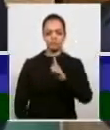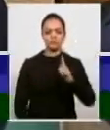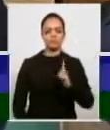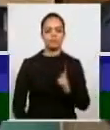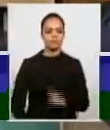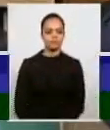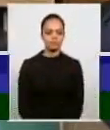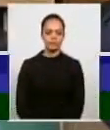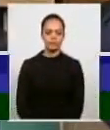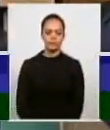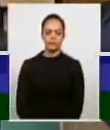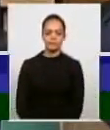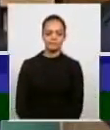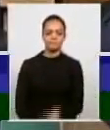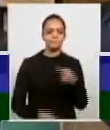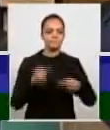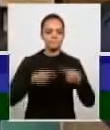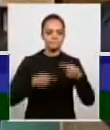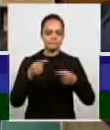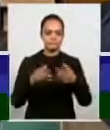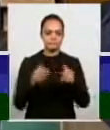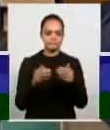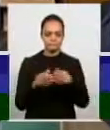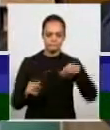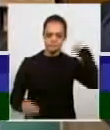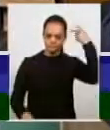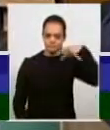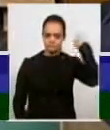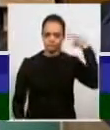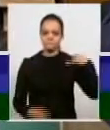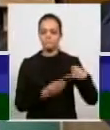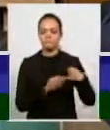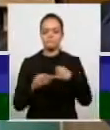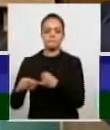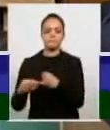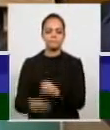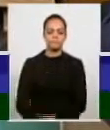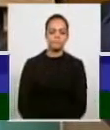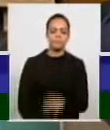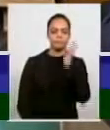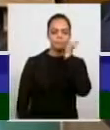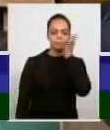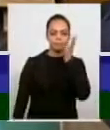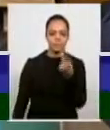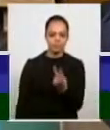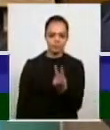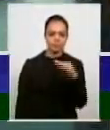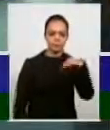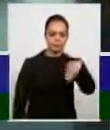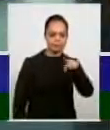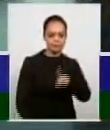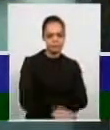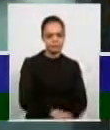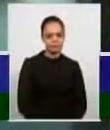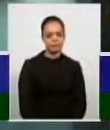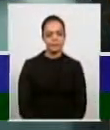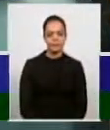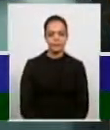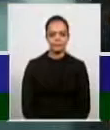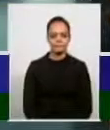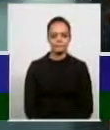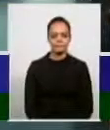Saúde. Ainda em discussão os requerimentos, vereador Isaac Cruz, com a palavra por 2 minutos.